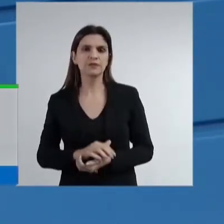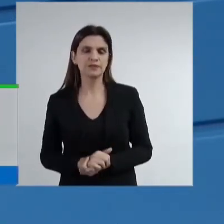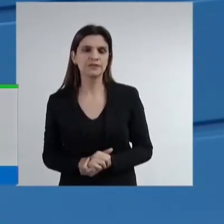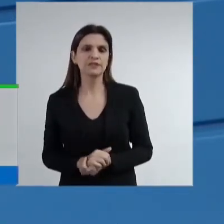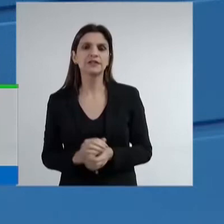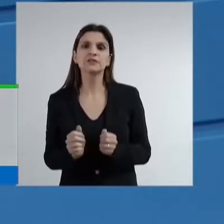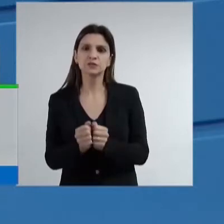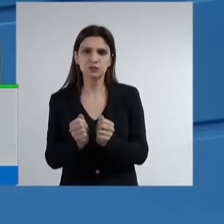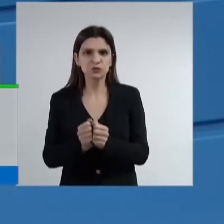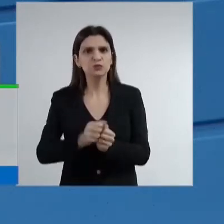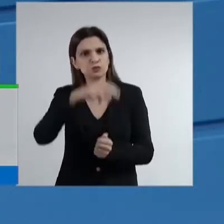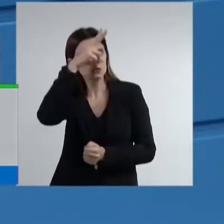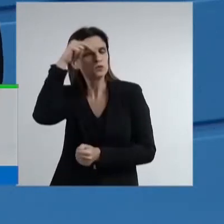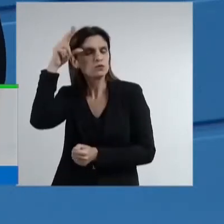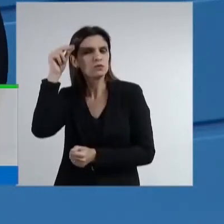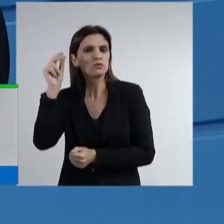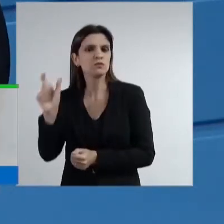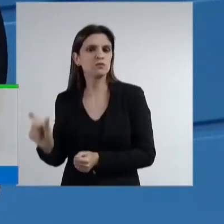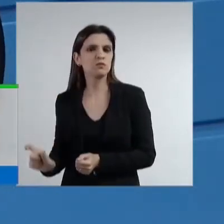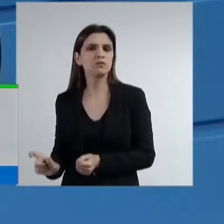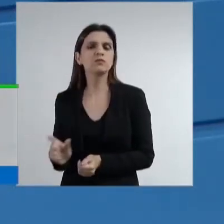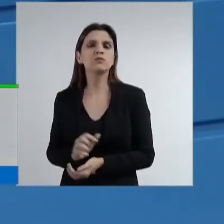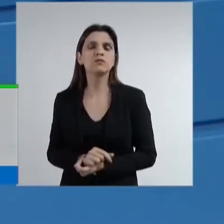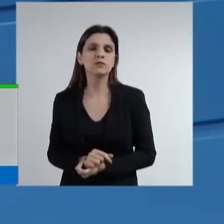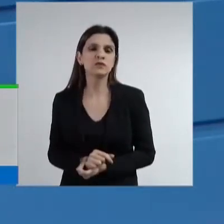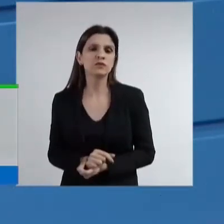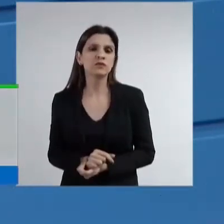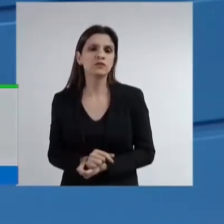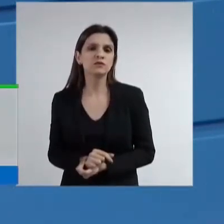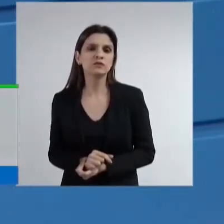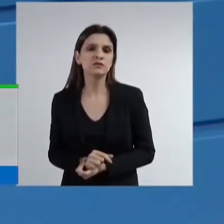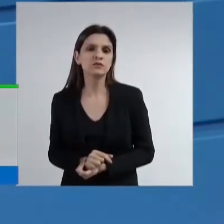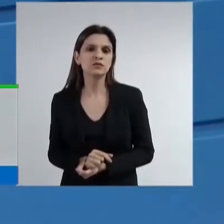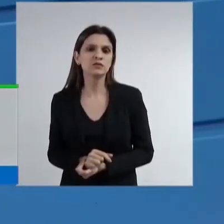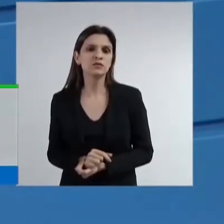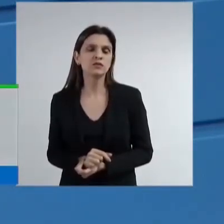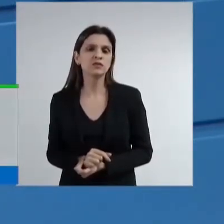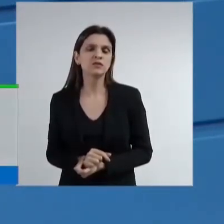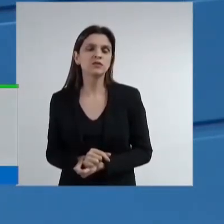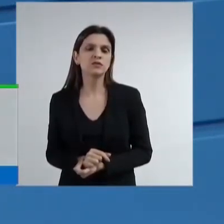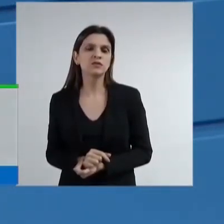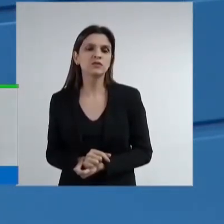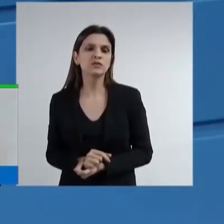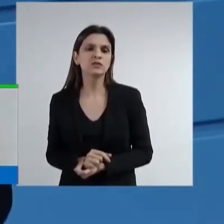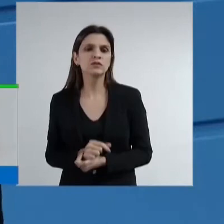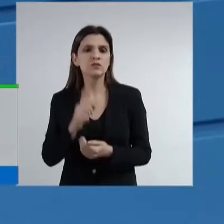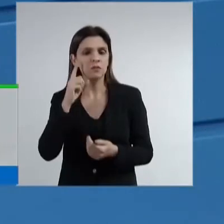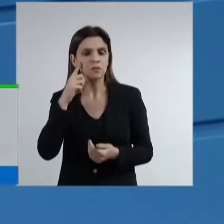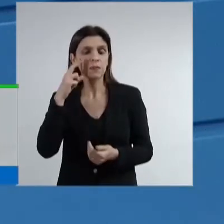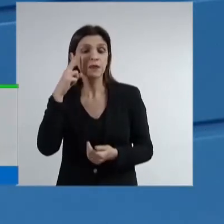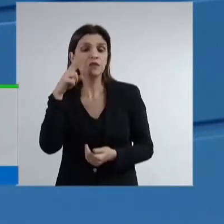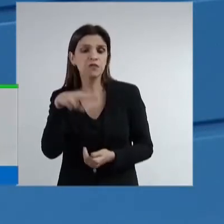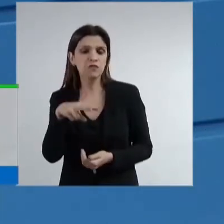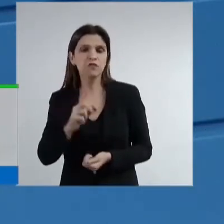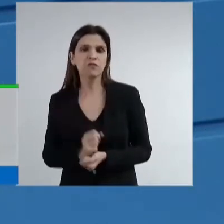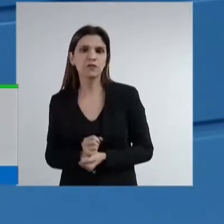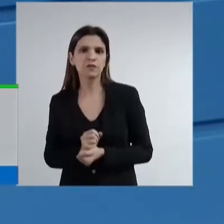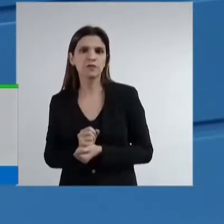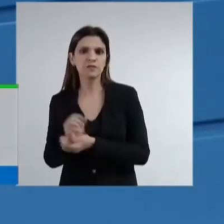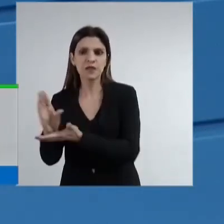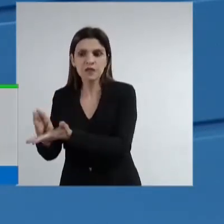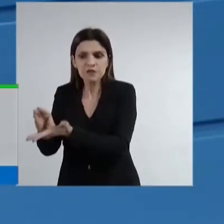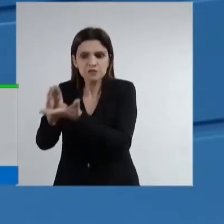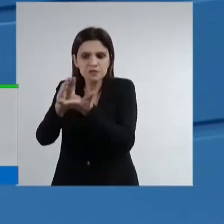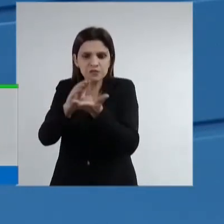Vossa Excelência, em relatoria do deputado Marquinhos Trade, quando se apurou a devolução de recursos a